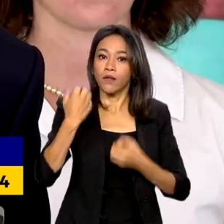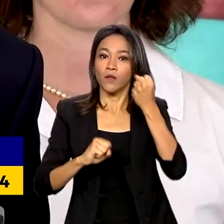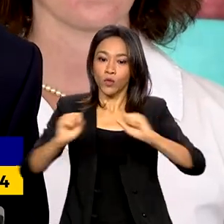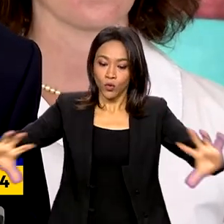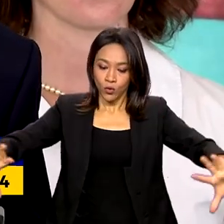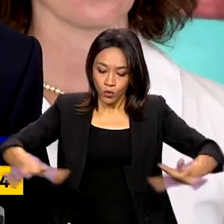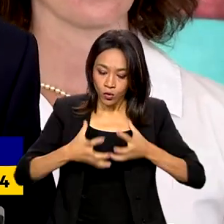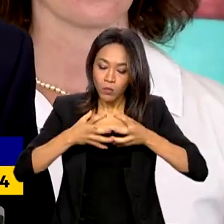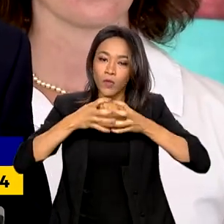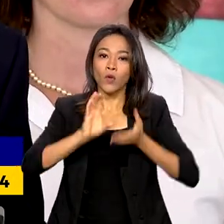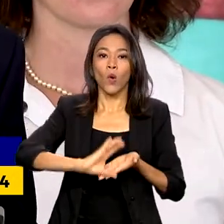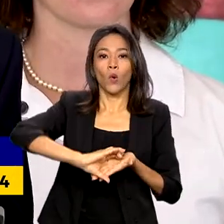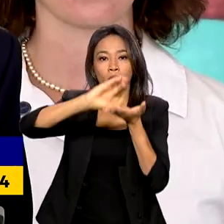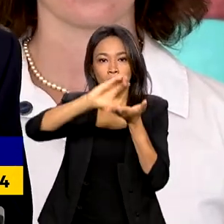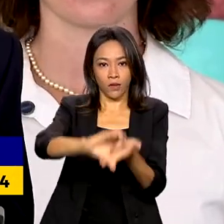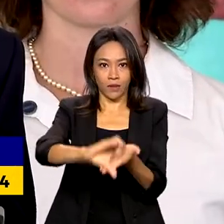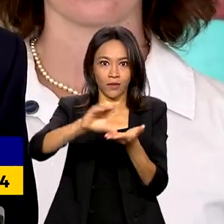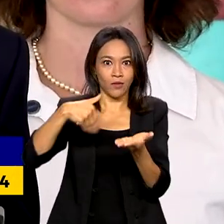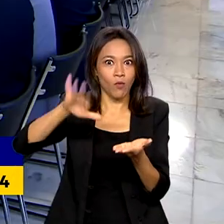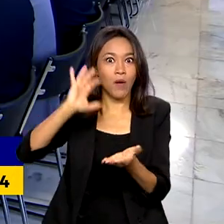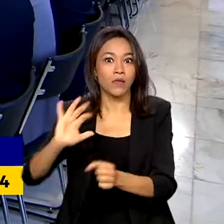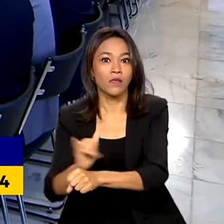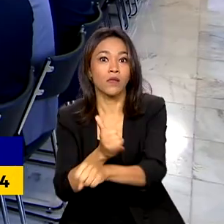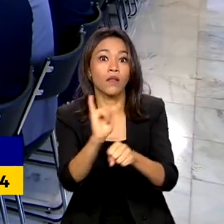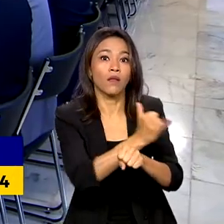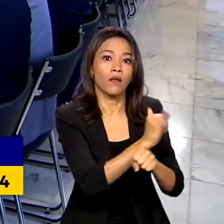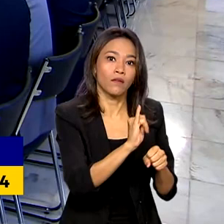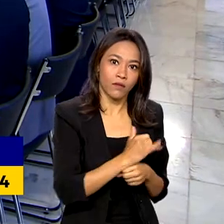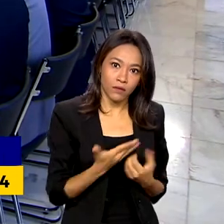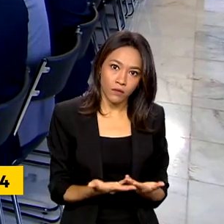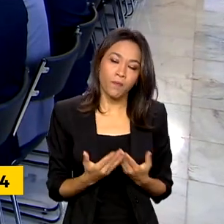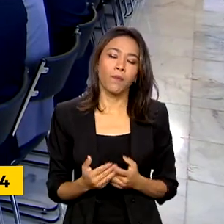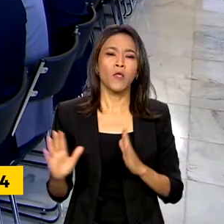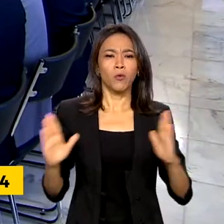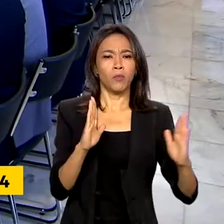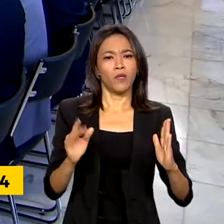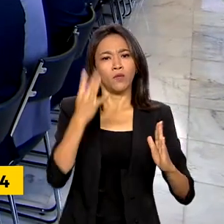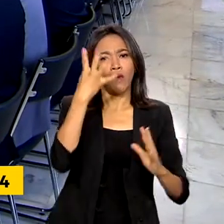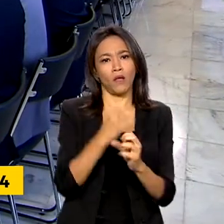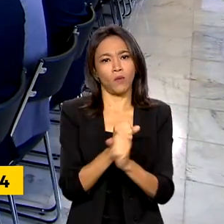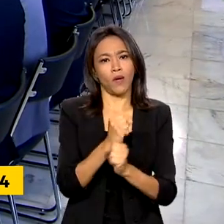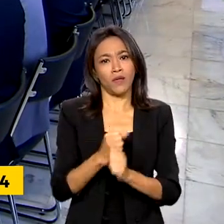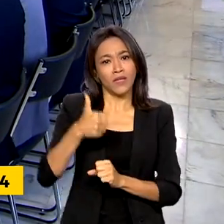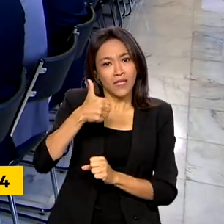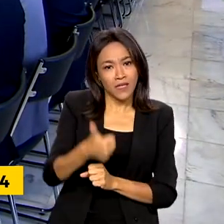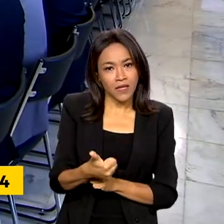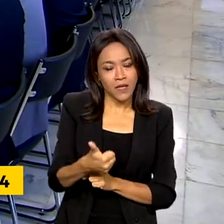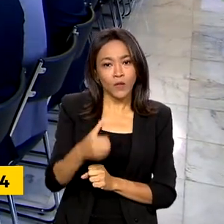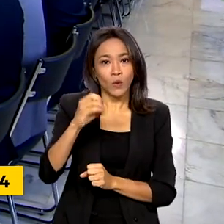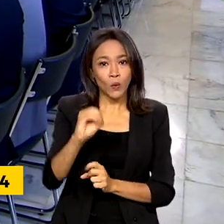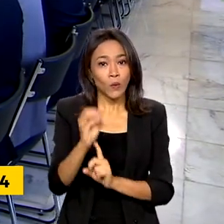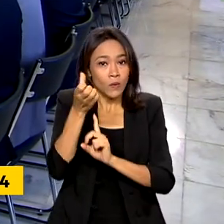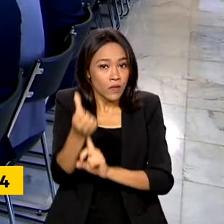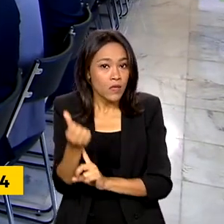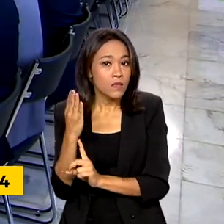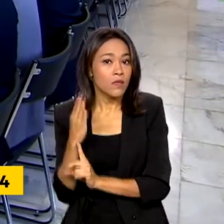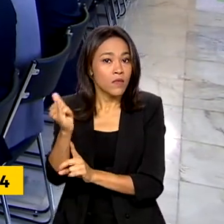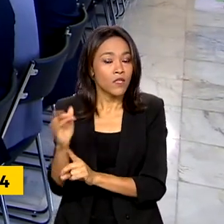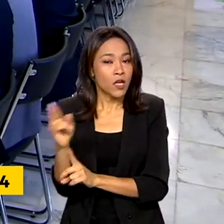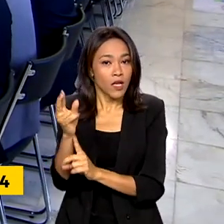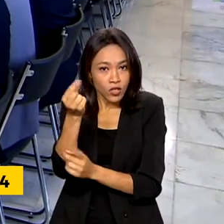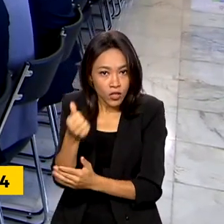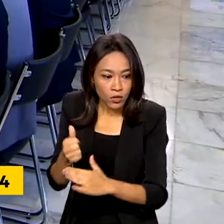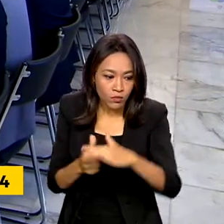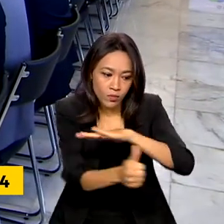brasileira, os mais estratégicos. Nos próximos 4 anos, serão 106 bilhões de reais em recursos para a